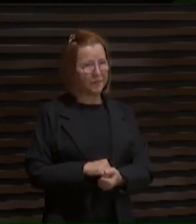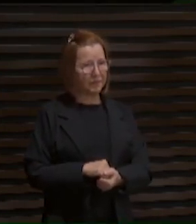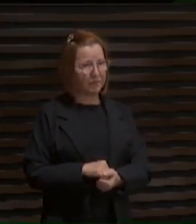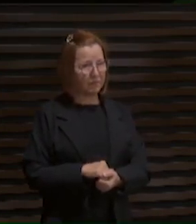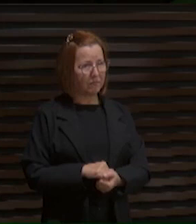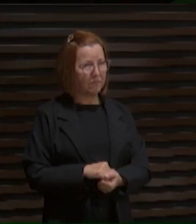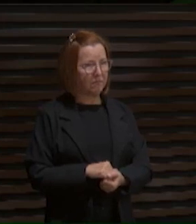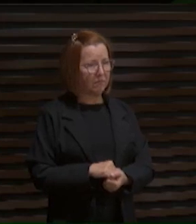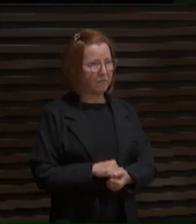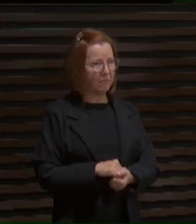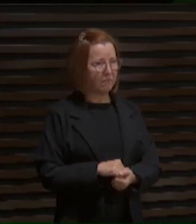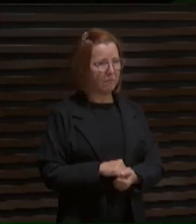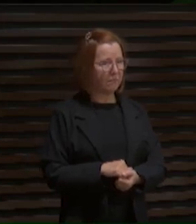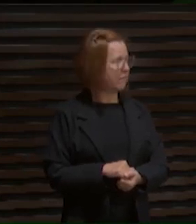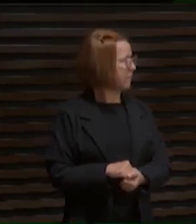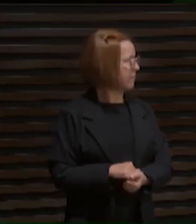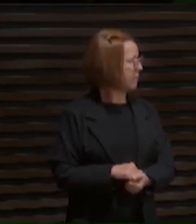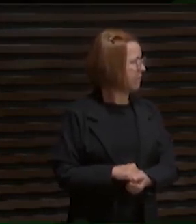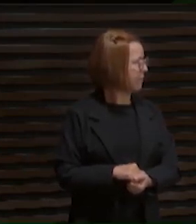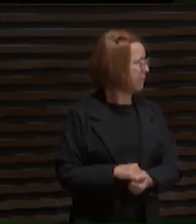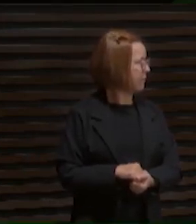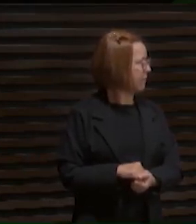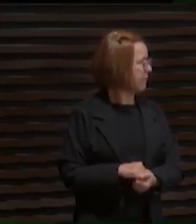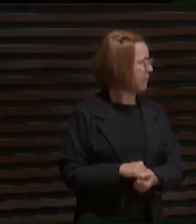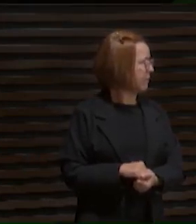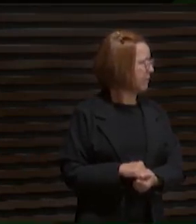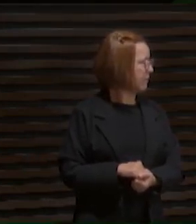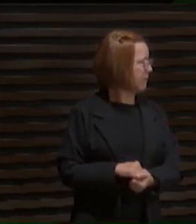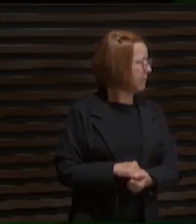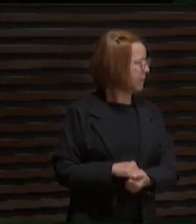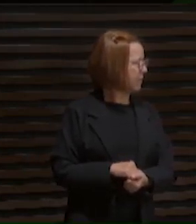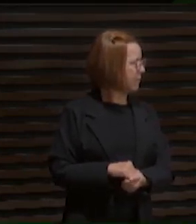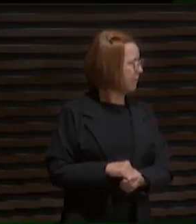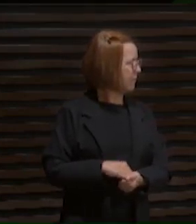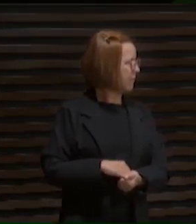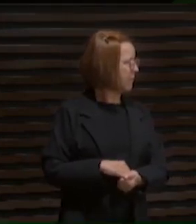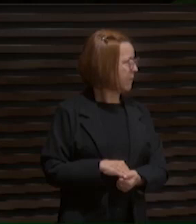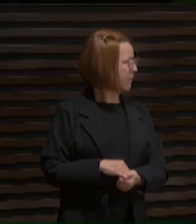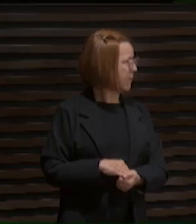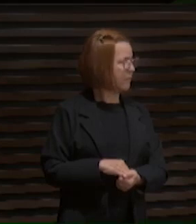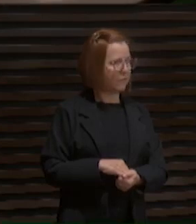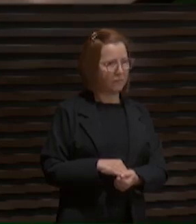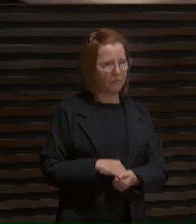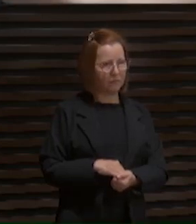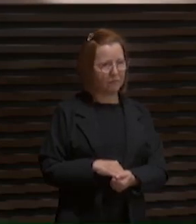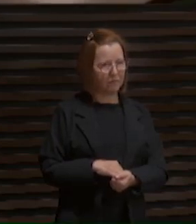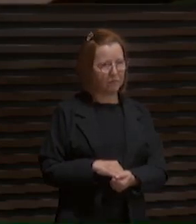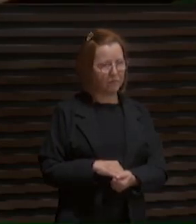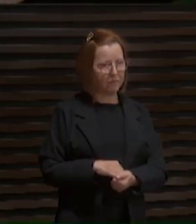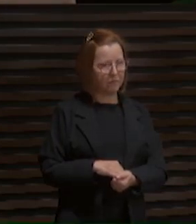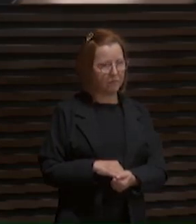o Sproul conta que a oração dele, todos os dias da sua vida, é para que, como a primeira mulher